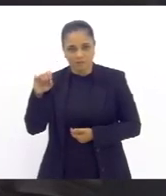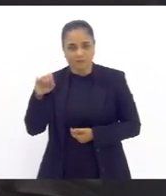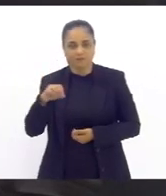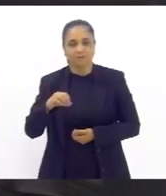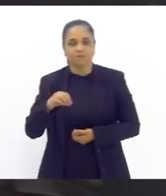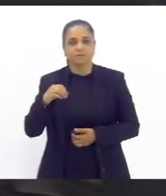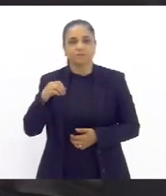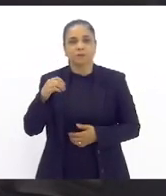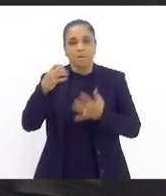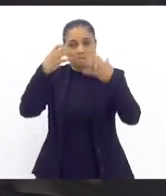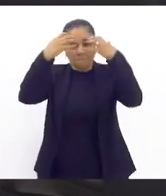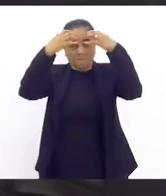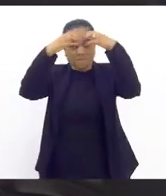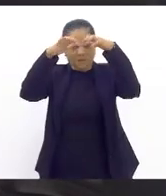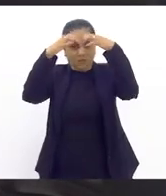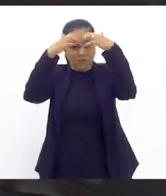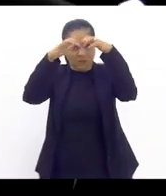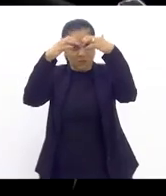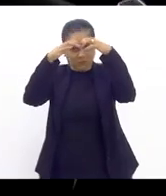de Petrópolis